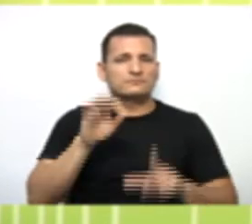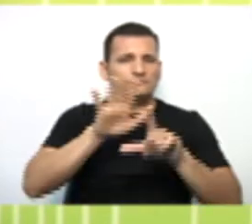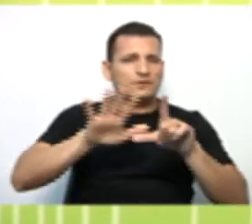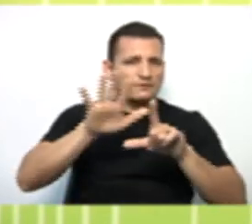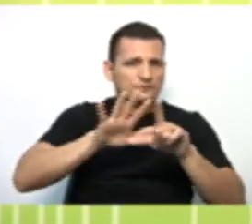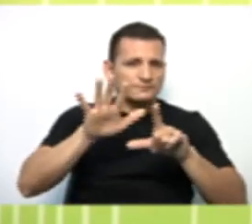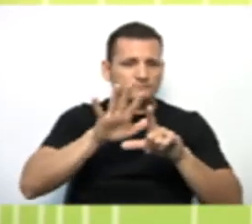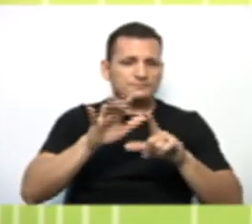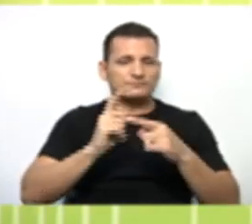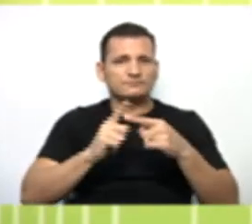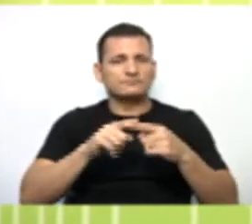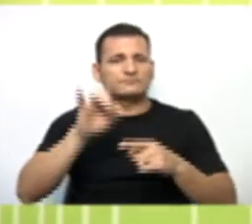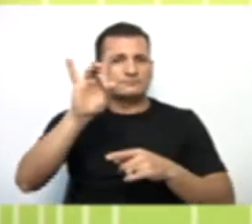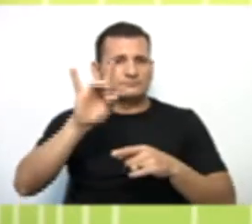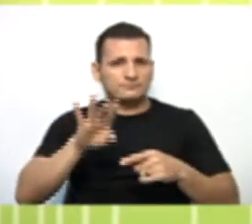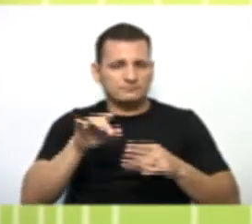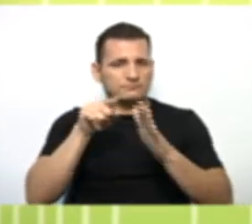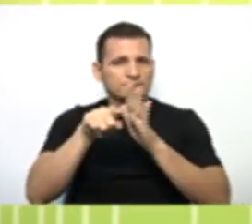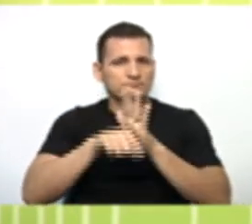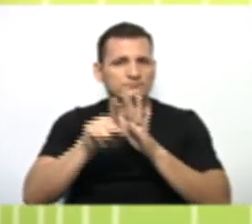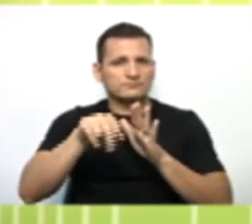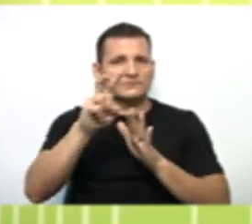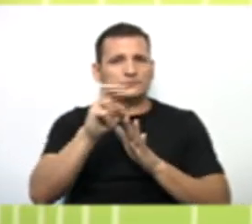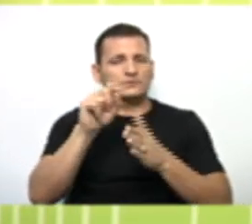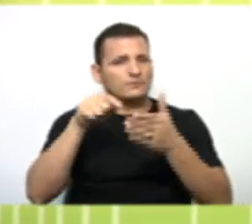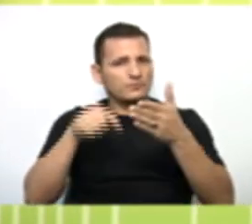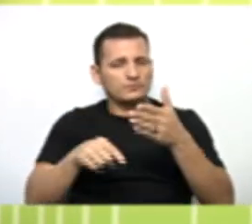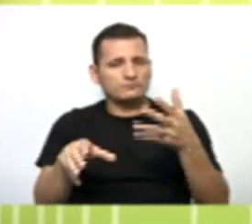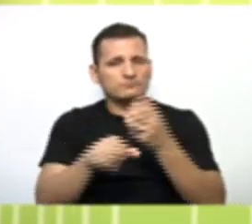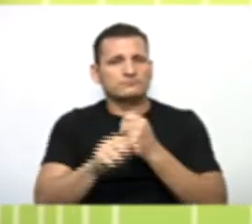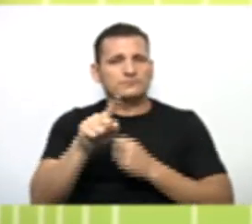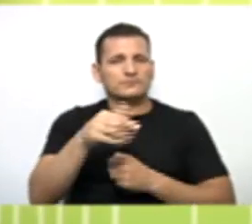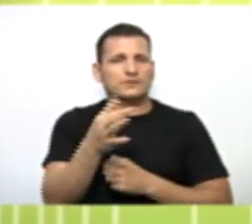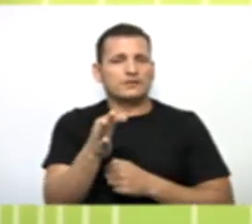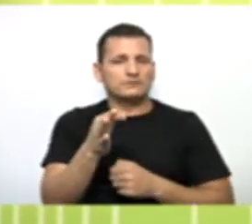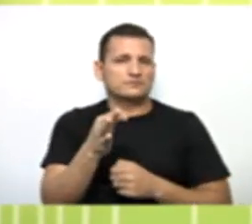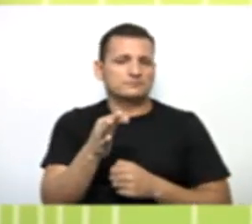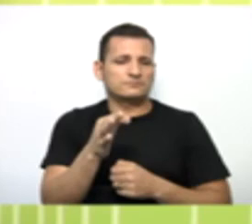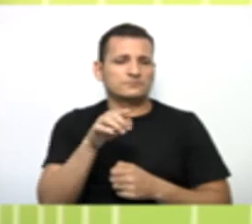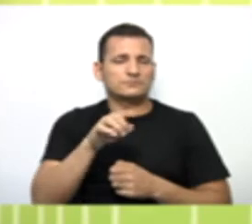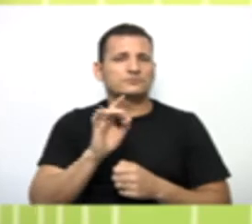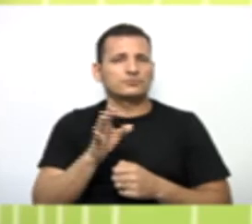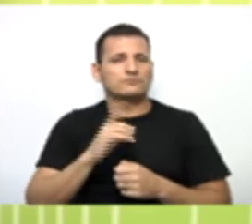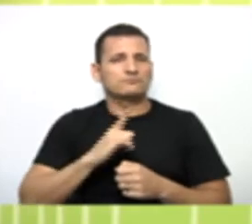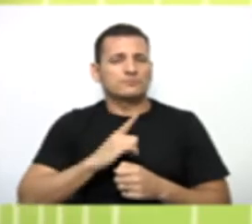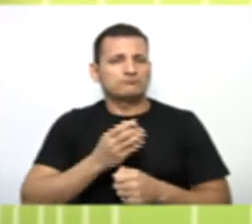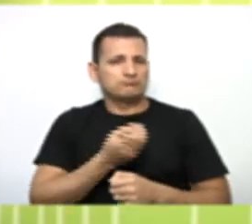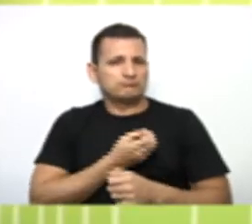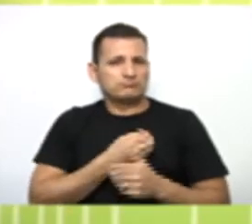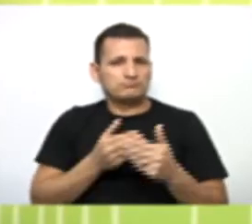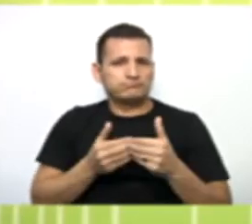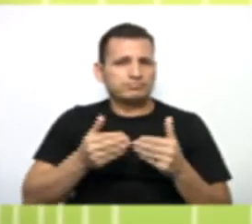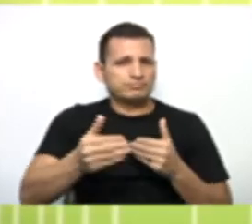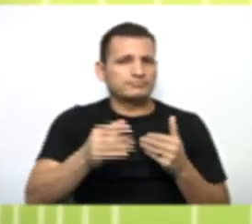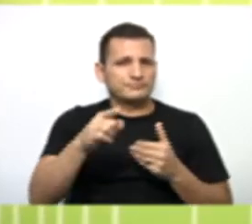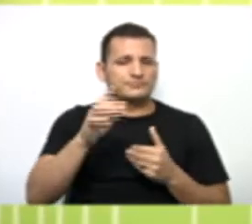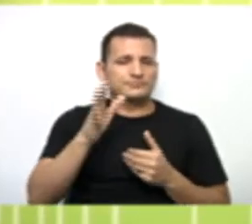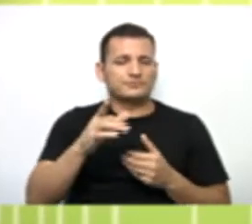é? Porque cada questão vale 50 pontos, vai dar 10 pontos ali, pronto, você já sai na frente com uma pontuação, você já sai